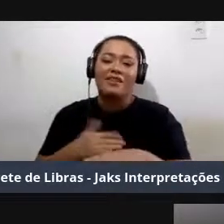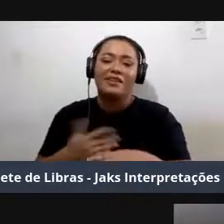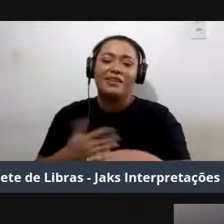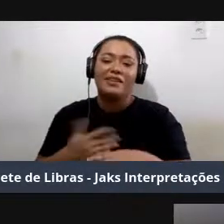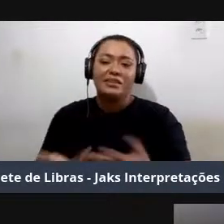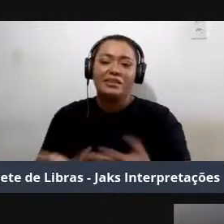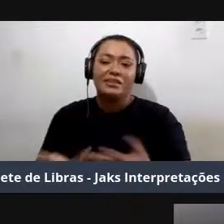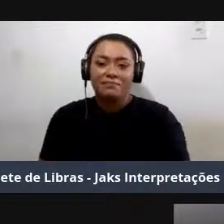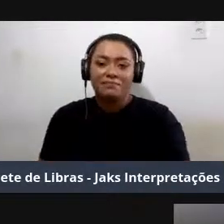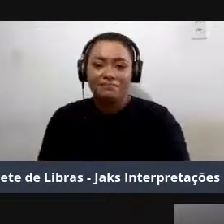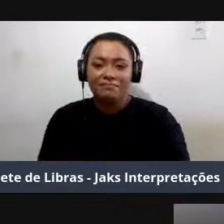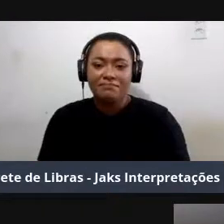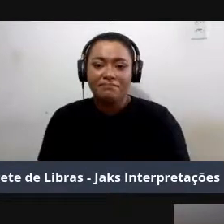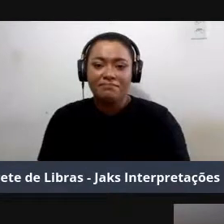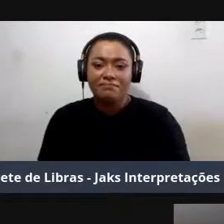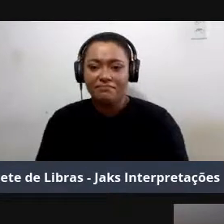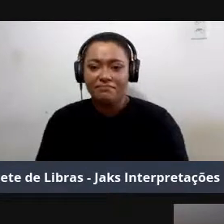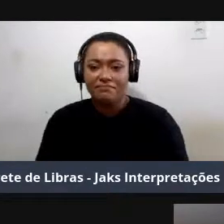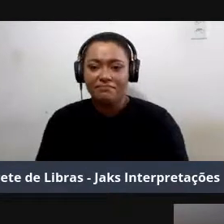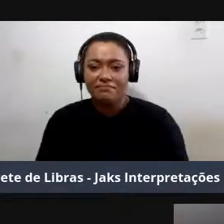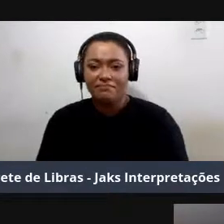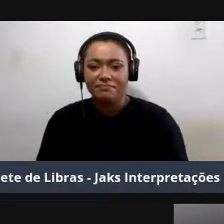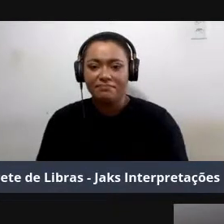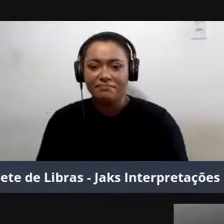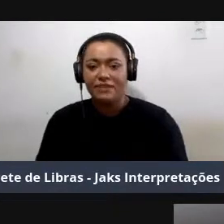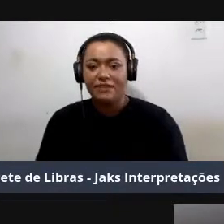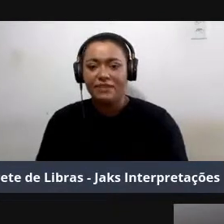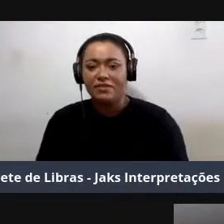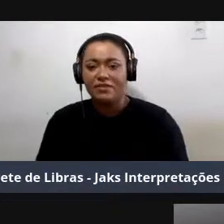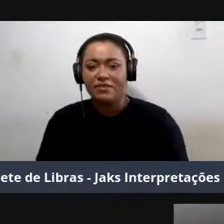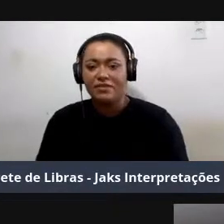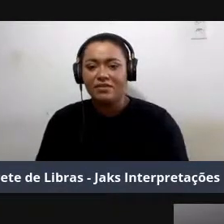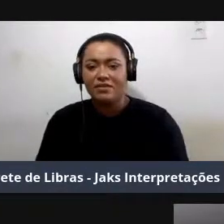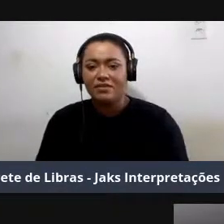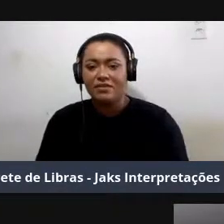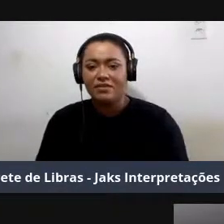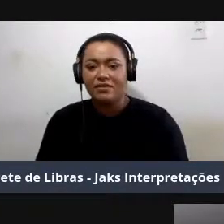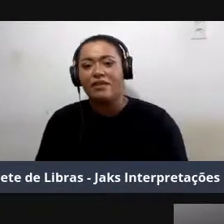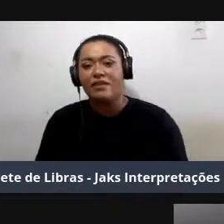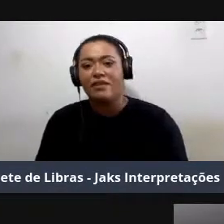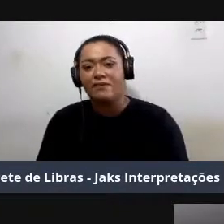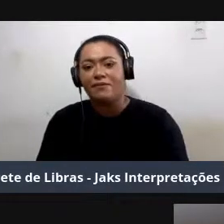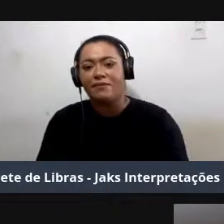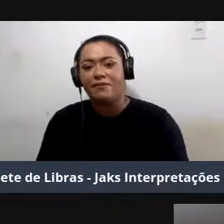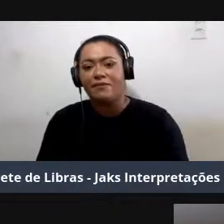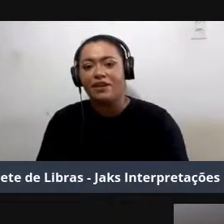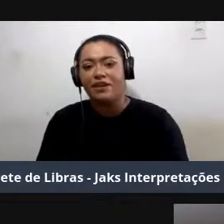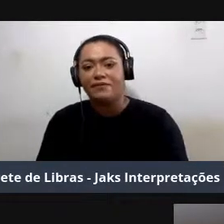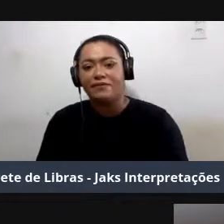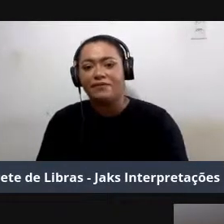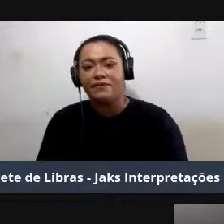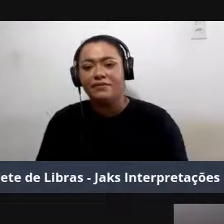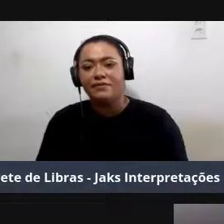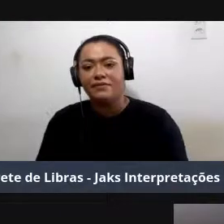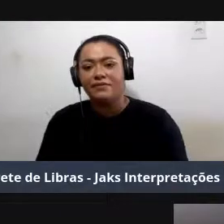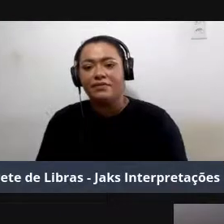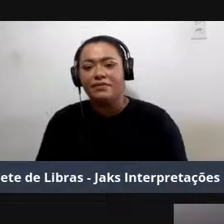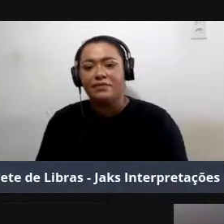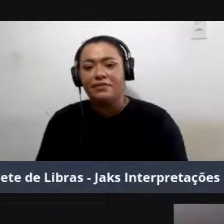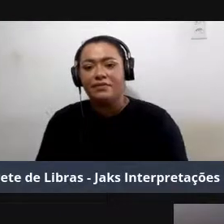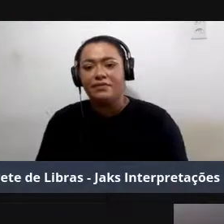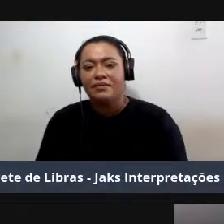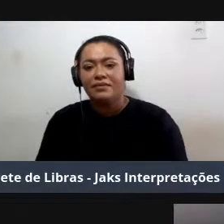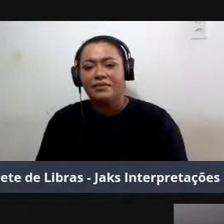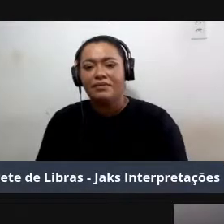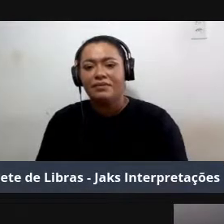Será que alguma configuração aí, Dores, do teu celular, do botão do mudo? Se bem que ela estava falando comigo no WhatsApp, realmente